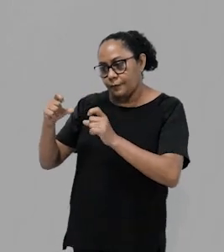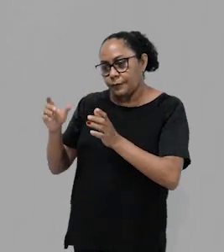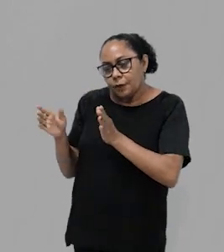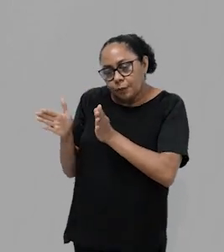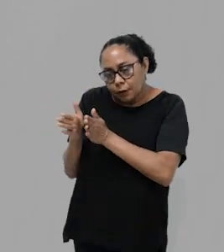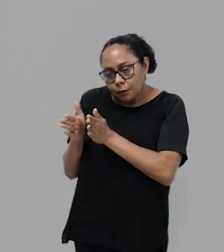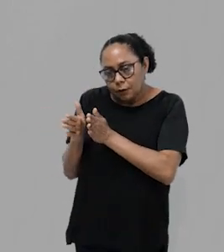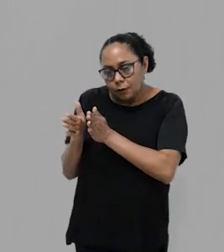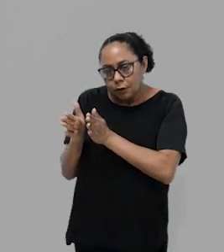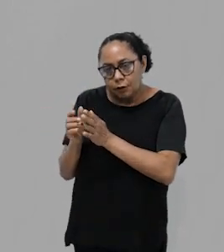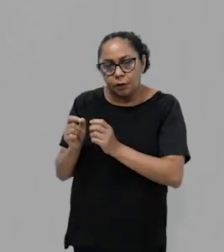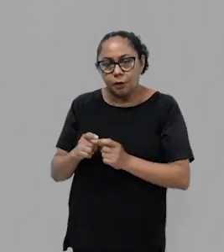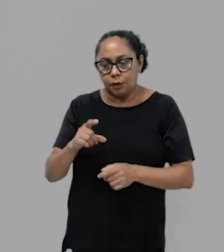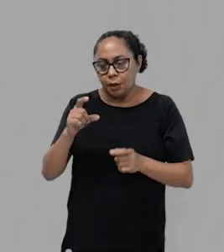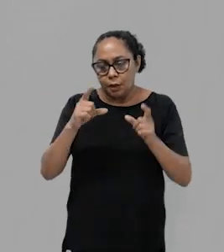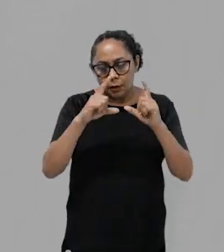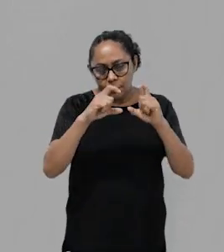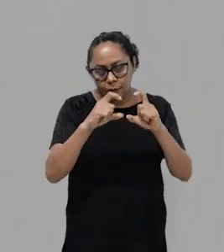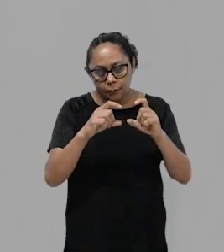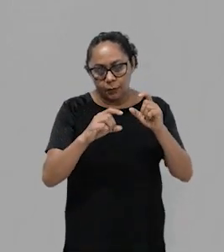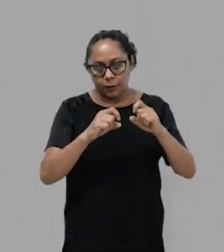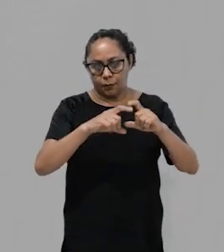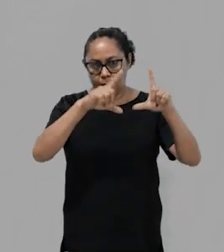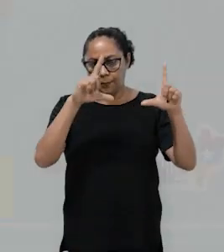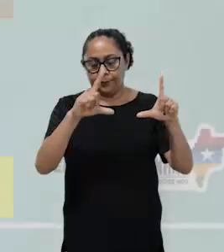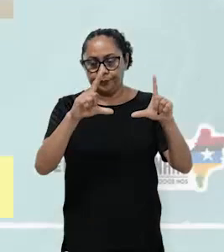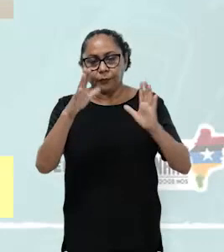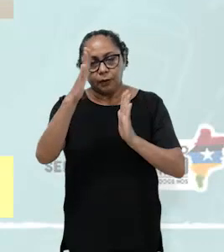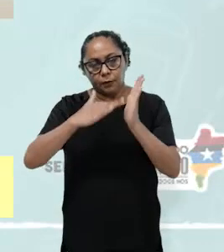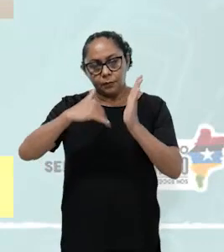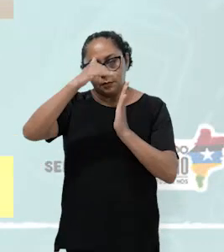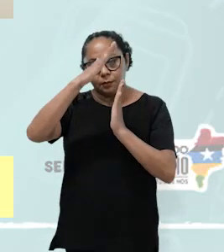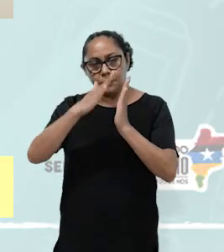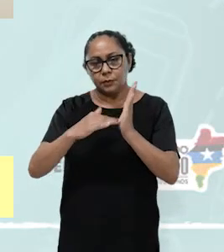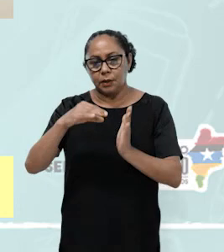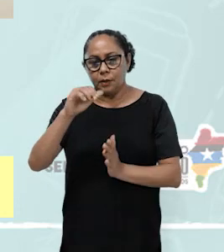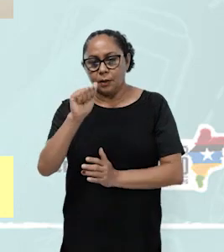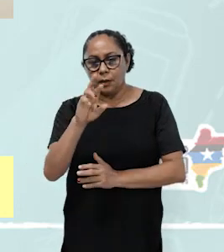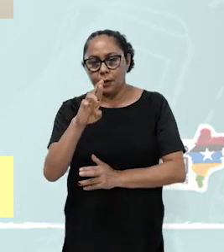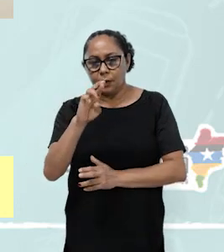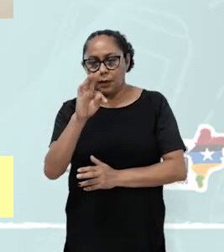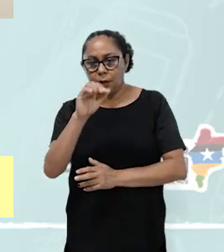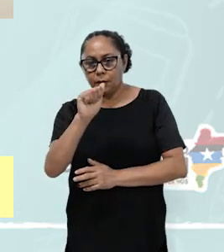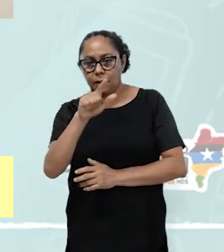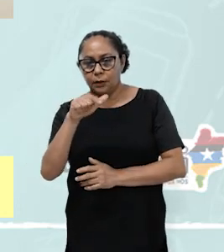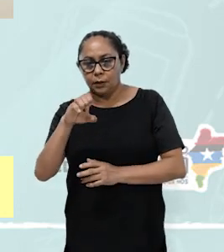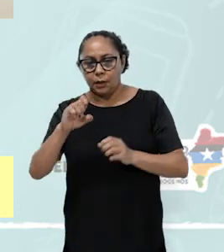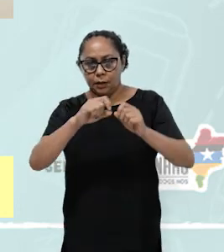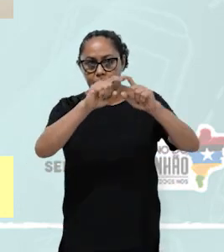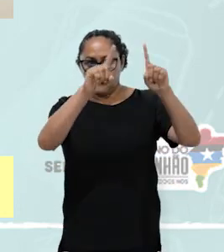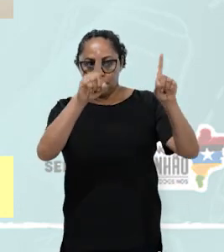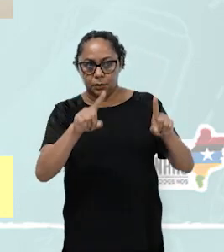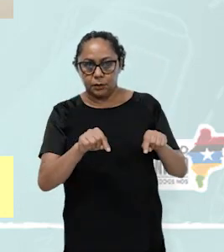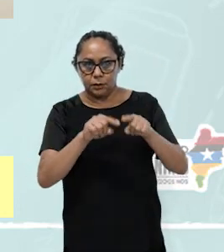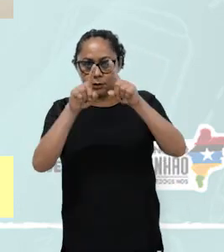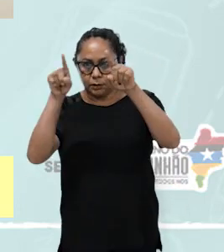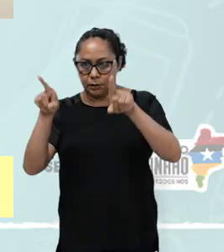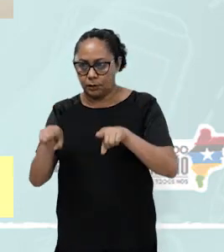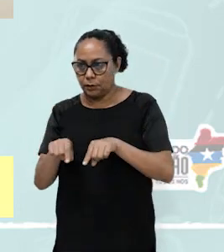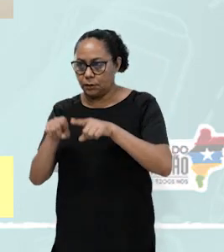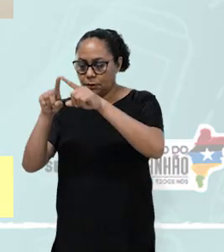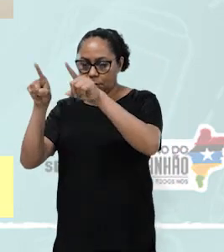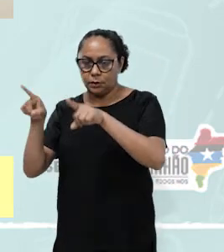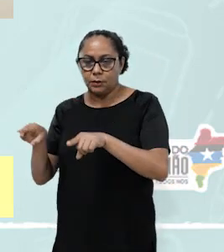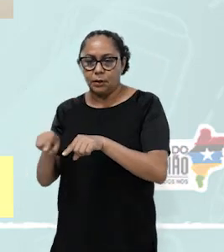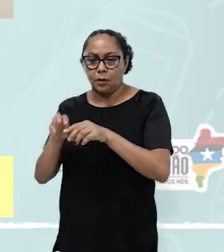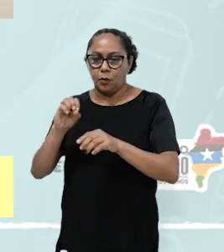forma de caricatura. O que ele pintava? Cartazes. Ele era apaixonado pela arte oriental e fez uma série de cartazes do Moulin Rouge,